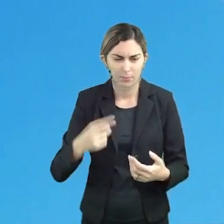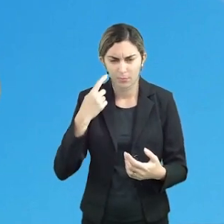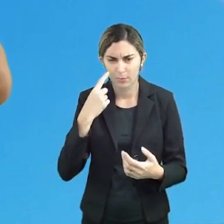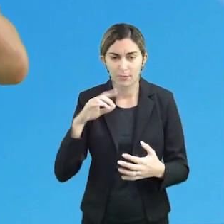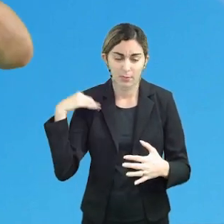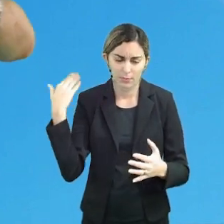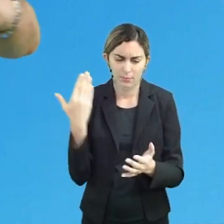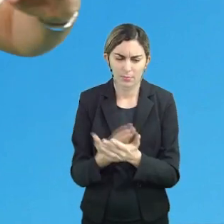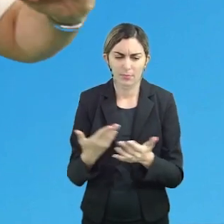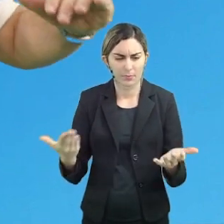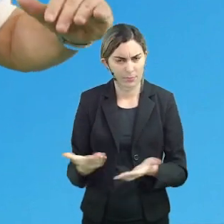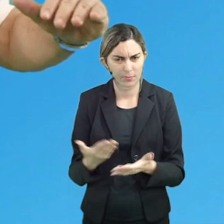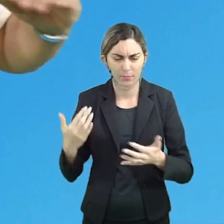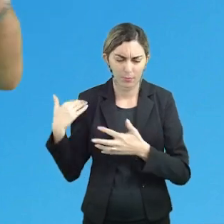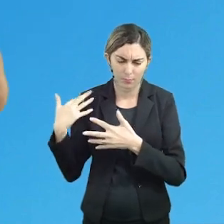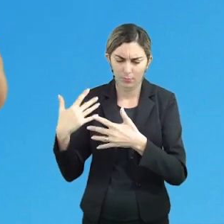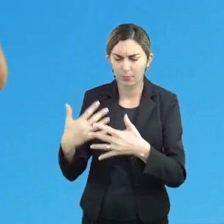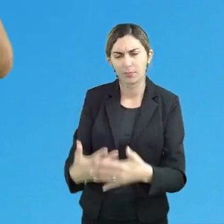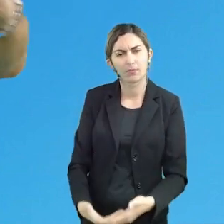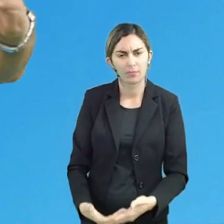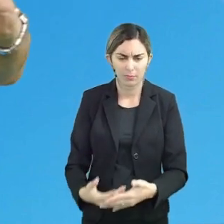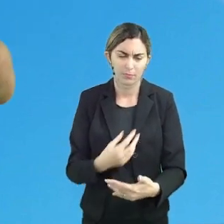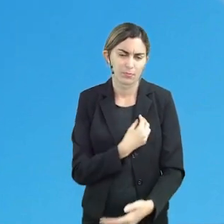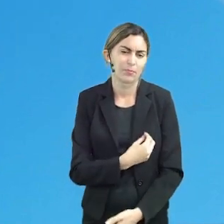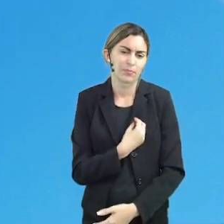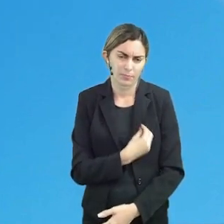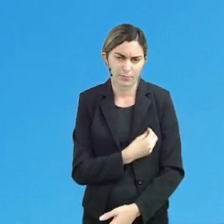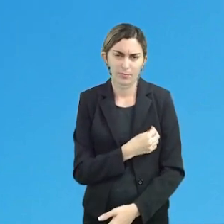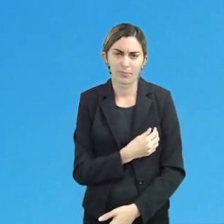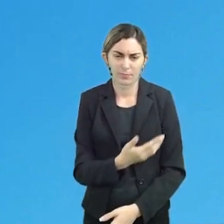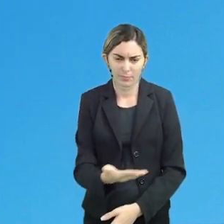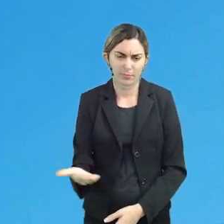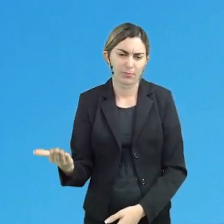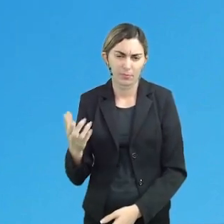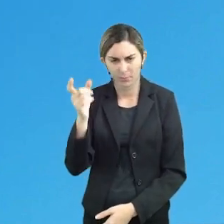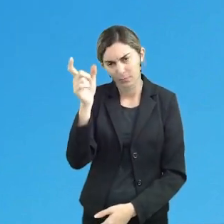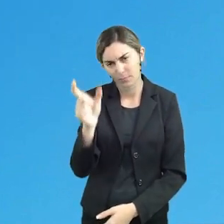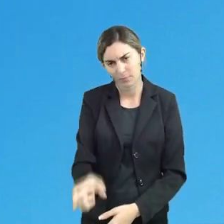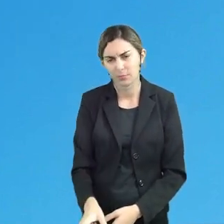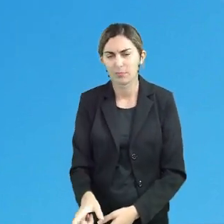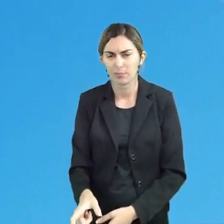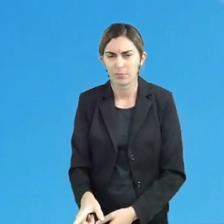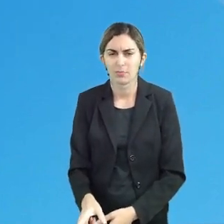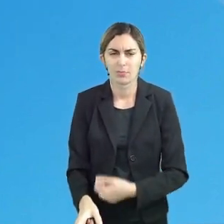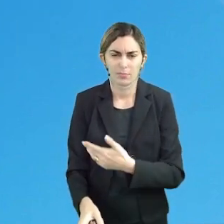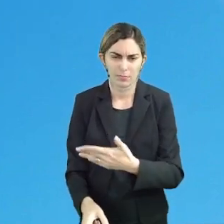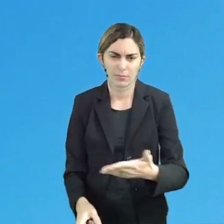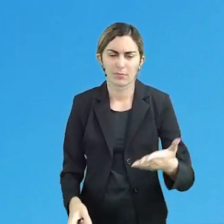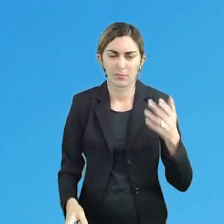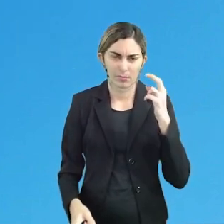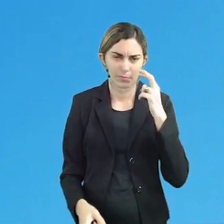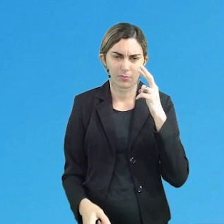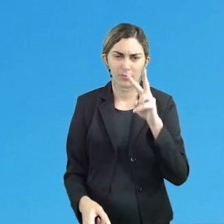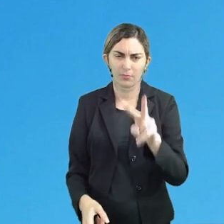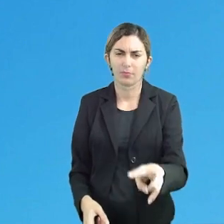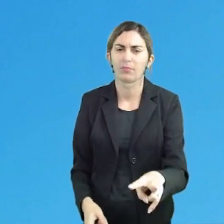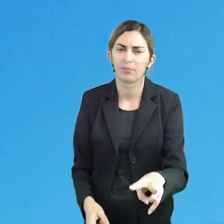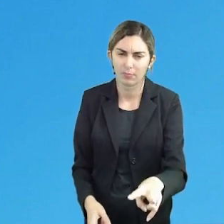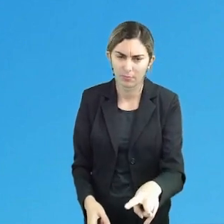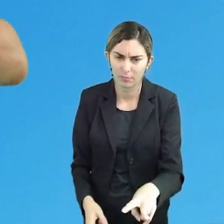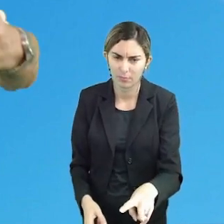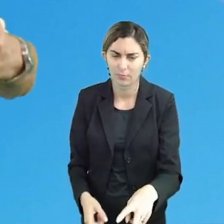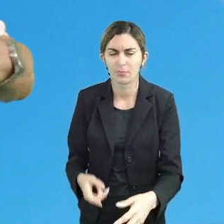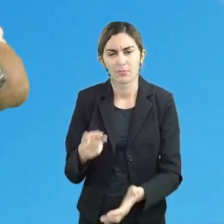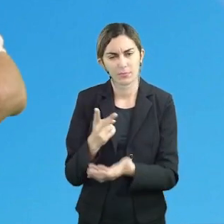até então, no trajeto, na vida desta personalidade, vejam